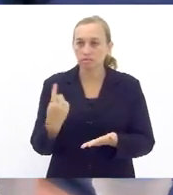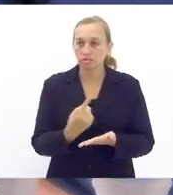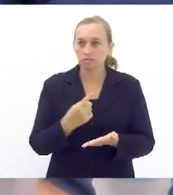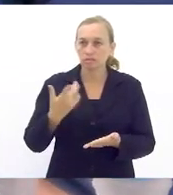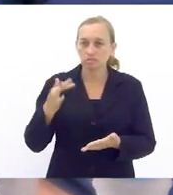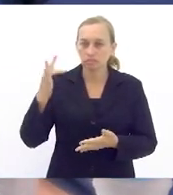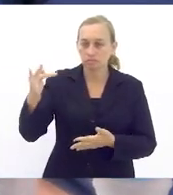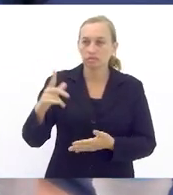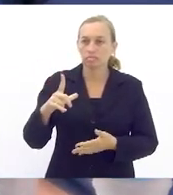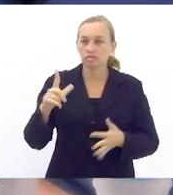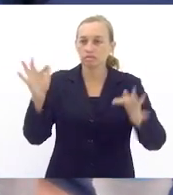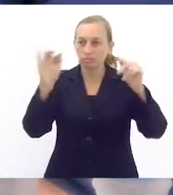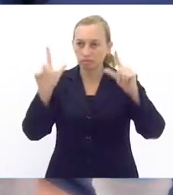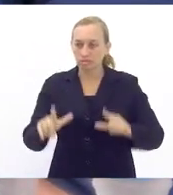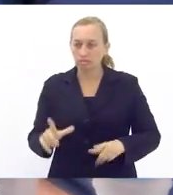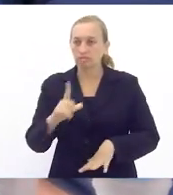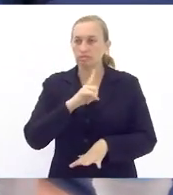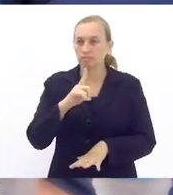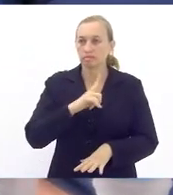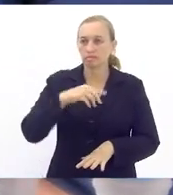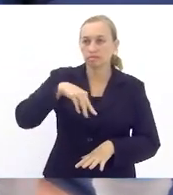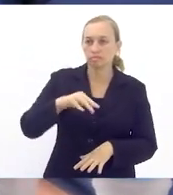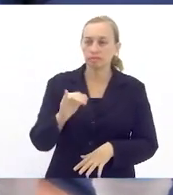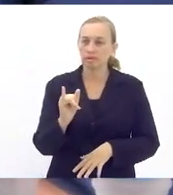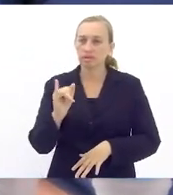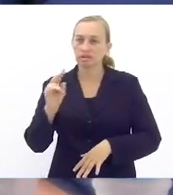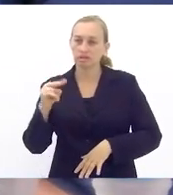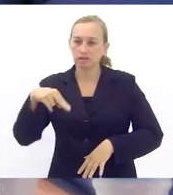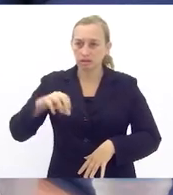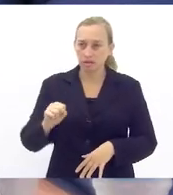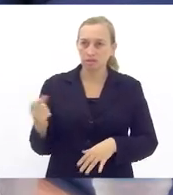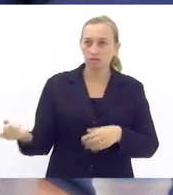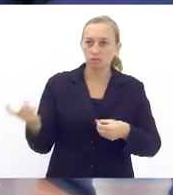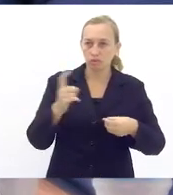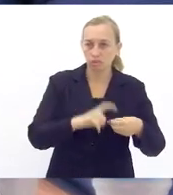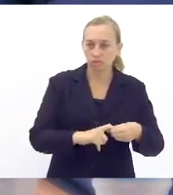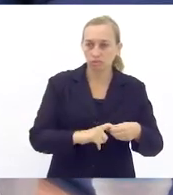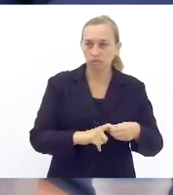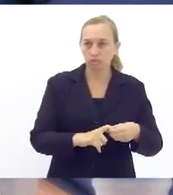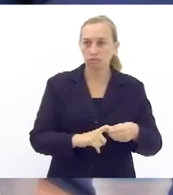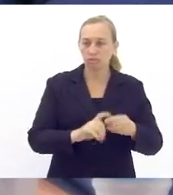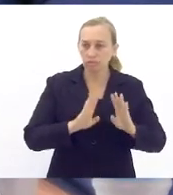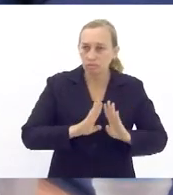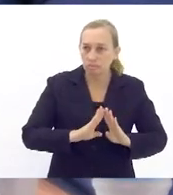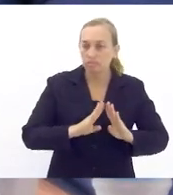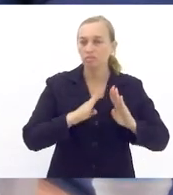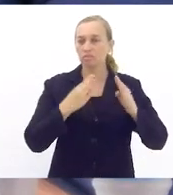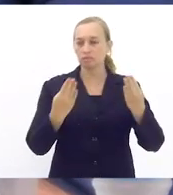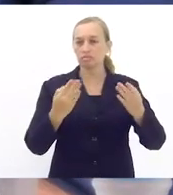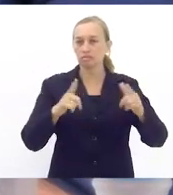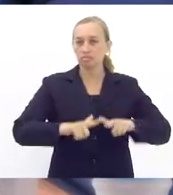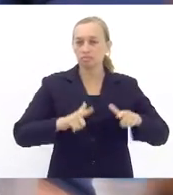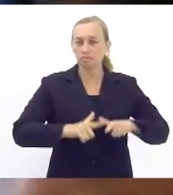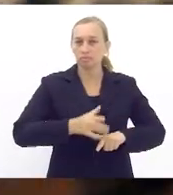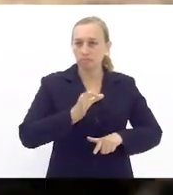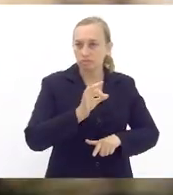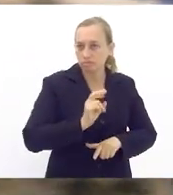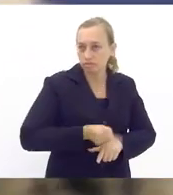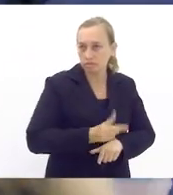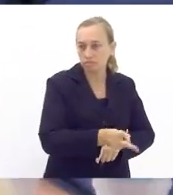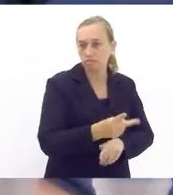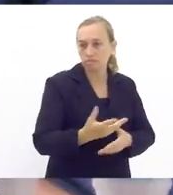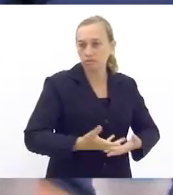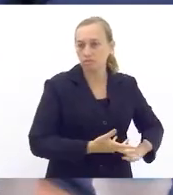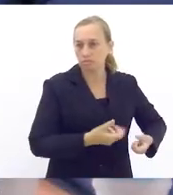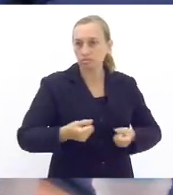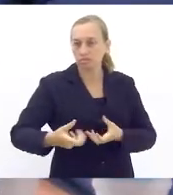em breve teremos a felicidade de dizer que a Marte espera voltou a figurar no lugar onde sempre preocupou e a receber